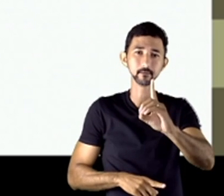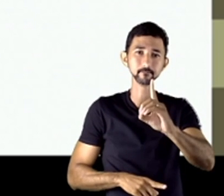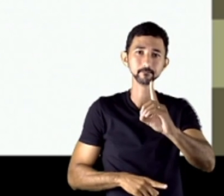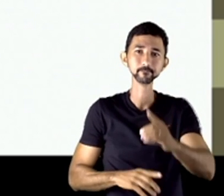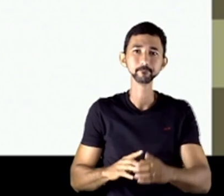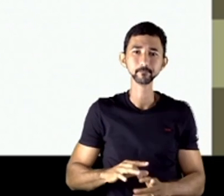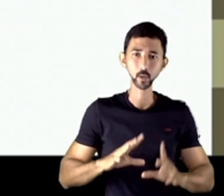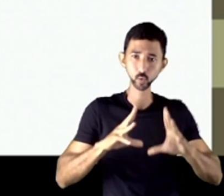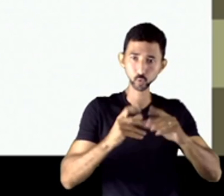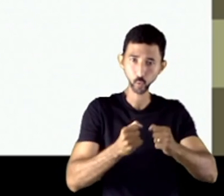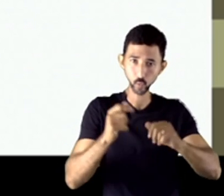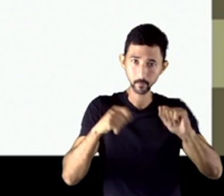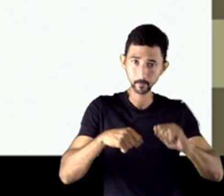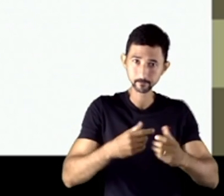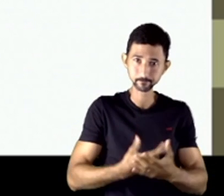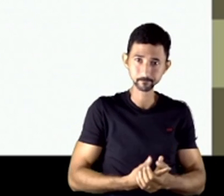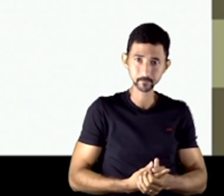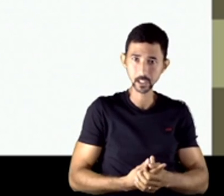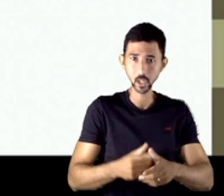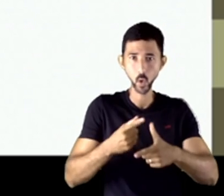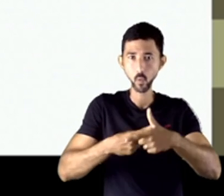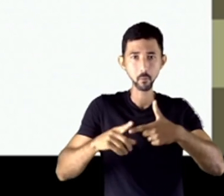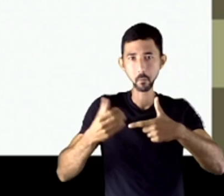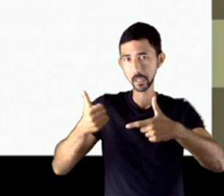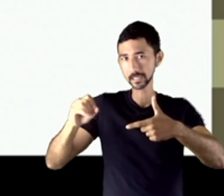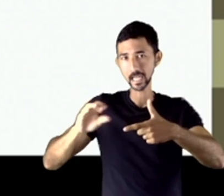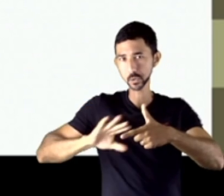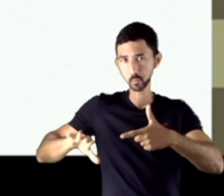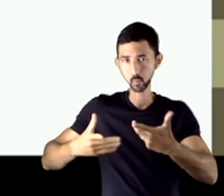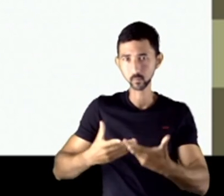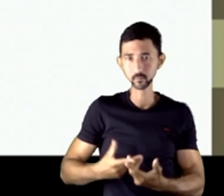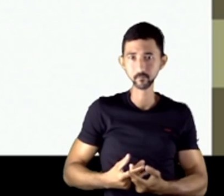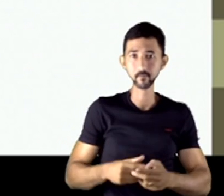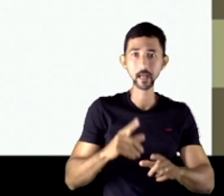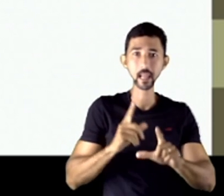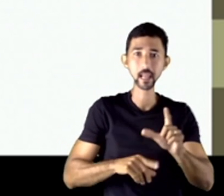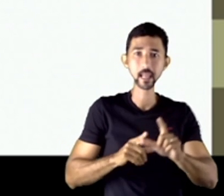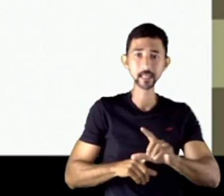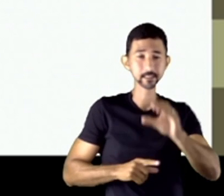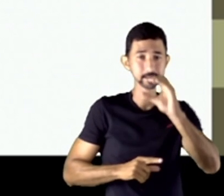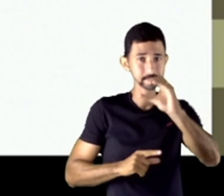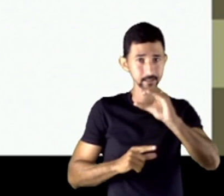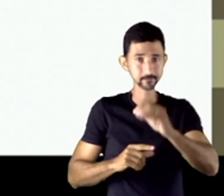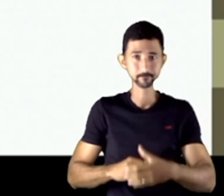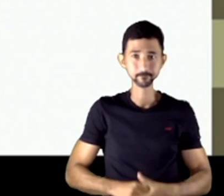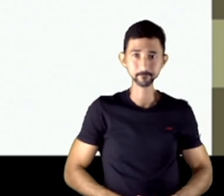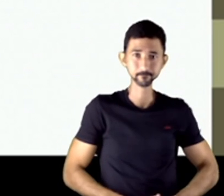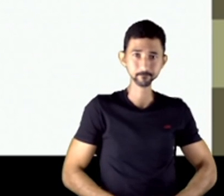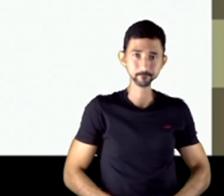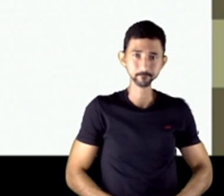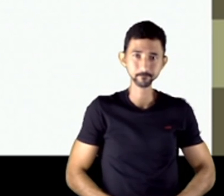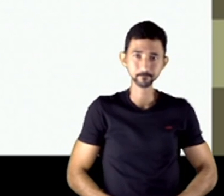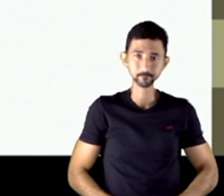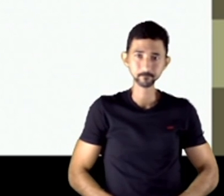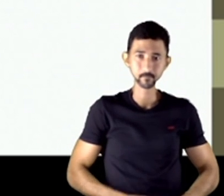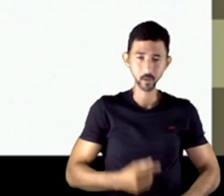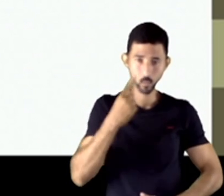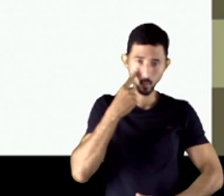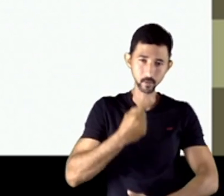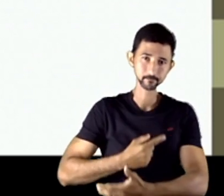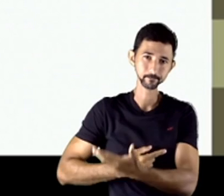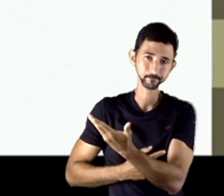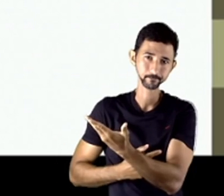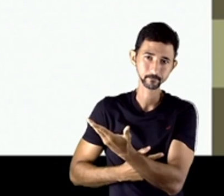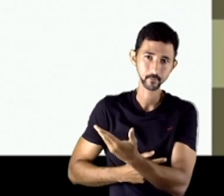as possibilidades. E se não for divisível por 10, vai ser a letra C, tá?